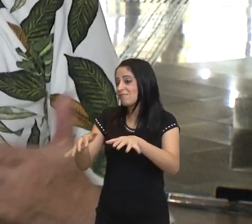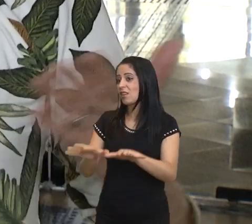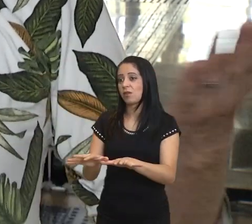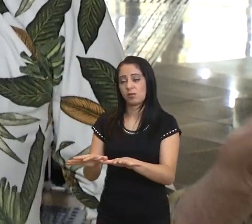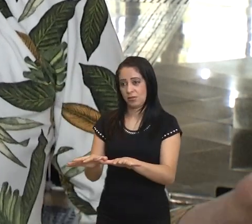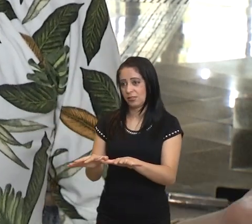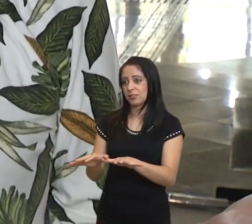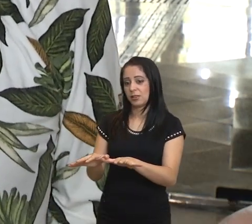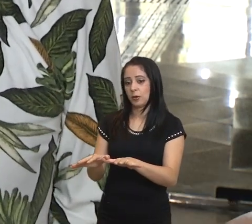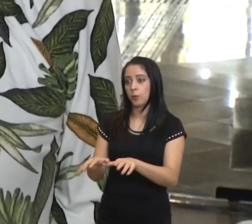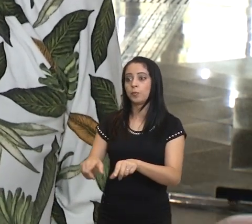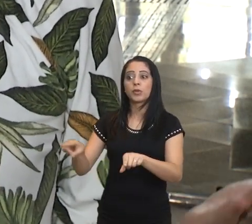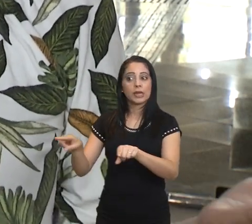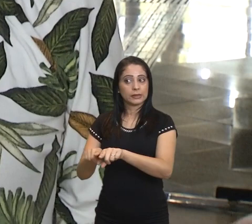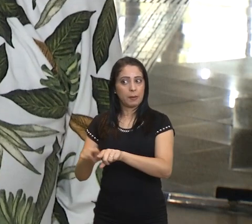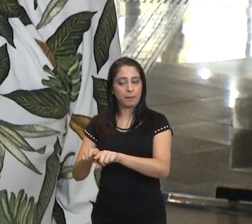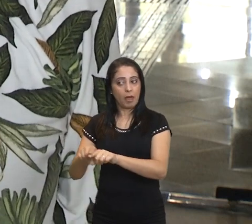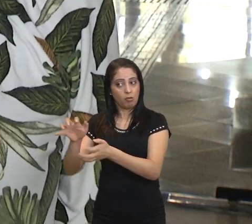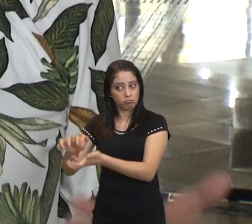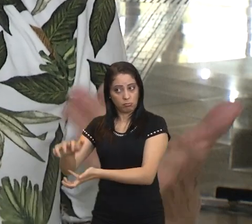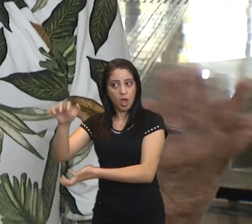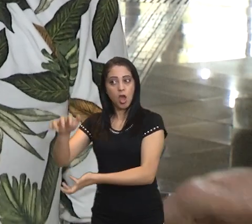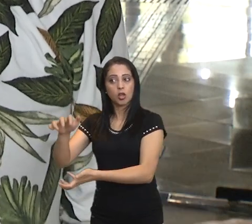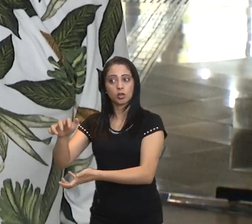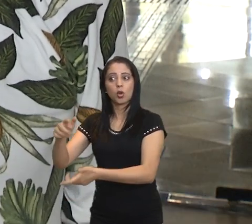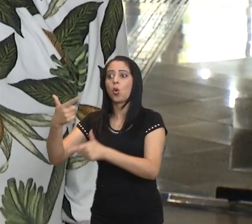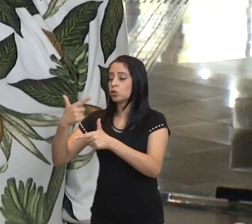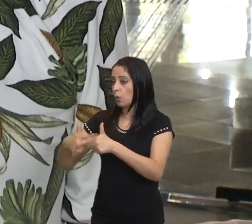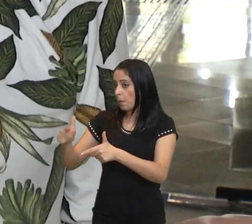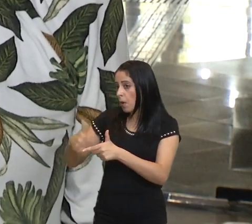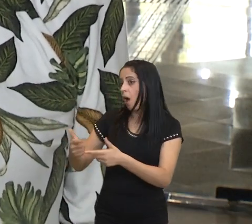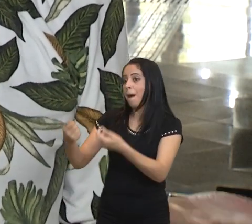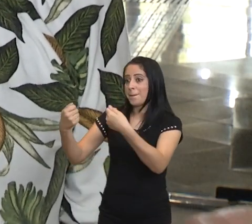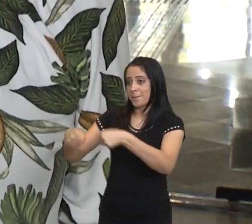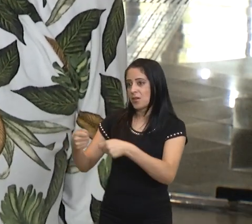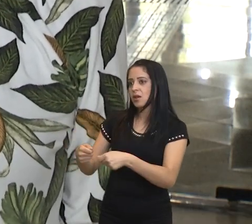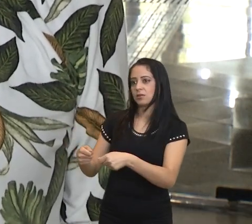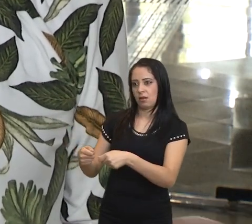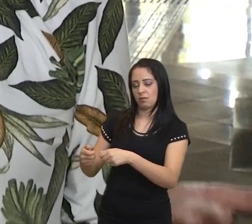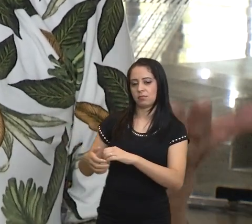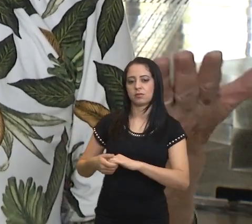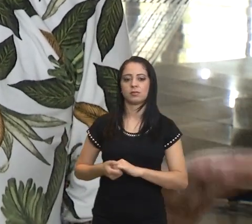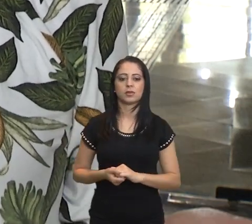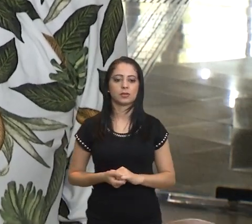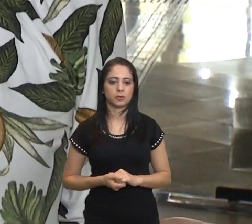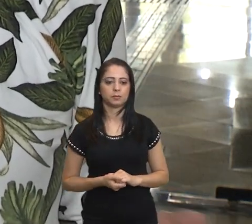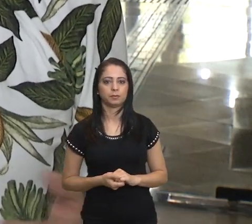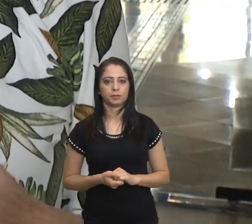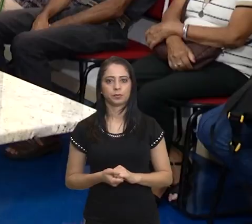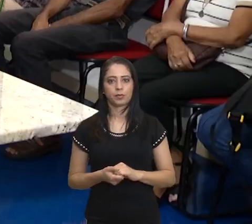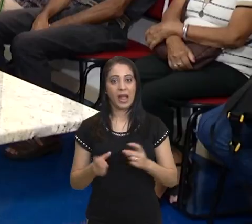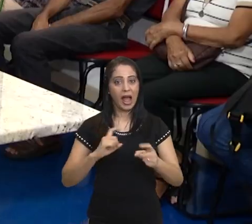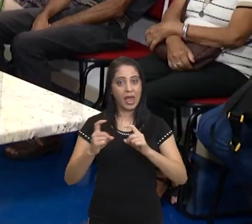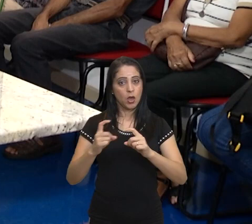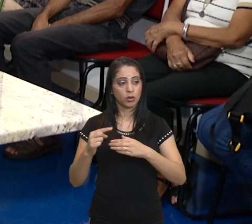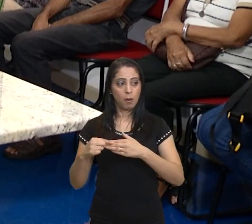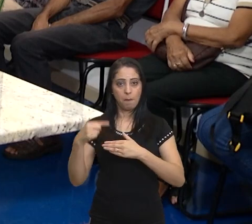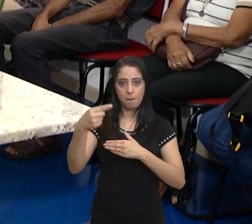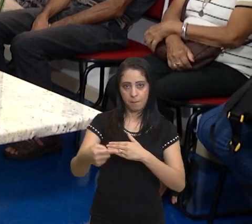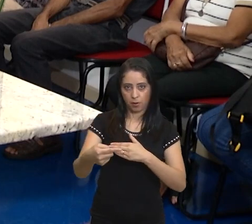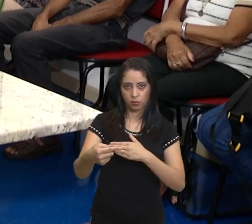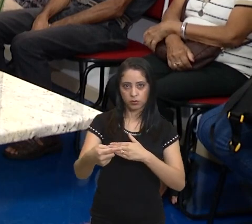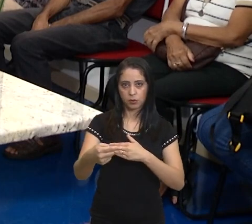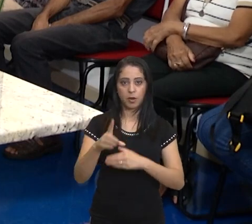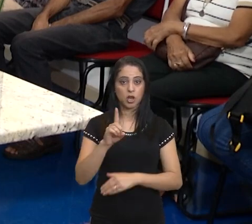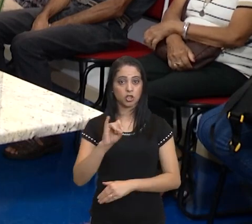anos, e também vimos aí umas pessoas de idade que estão também necessitando dessa habilitação. O próximo encontro